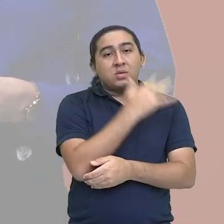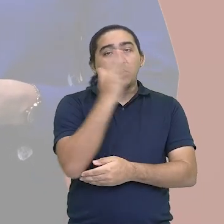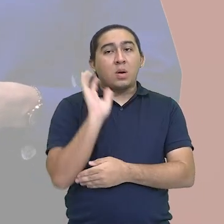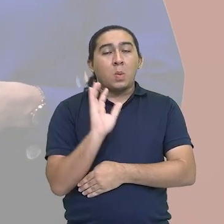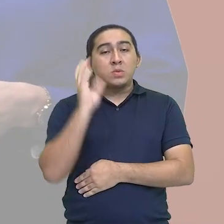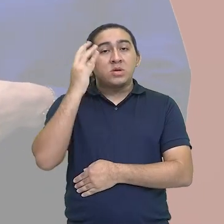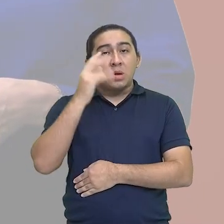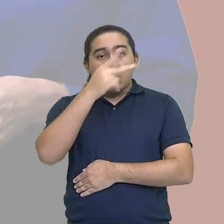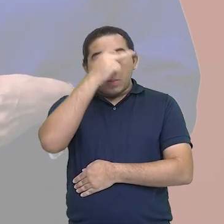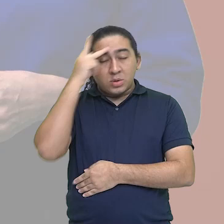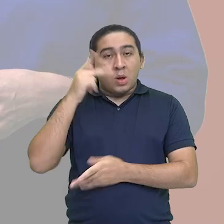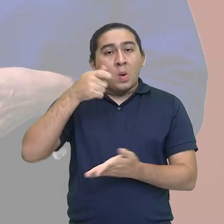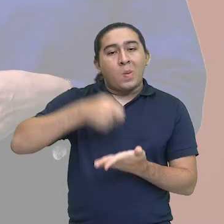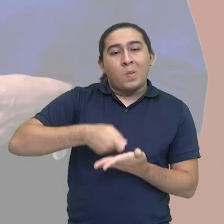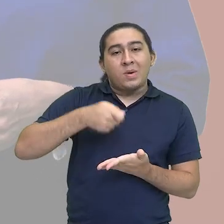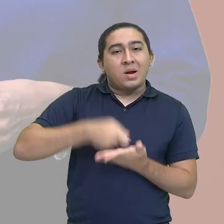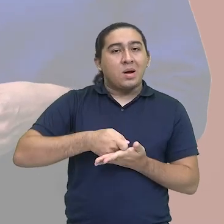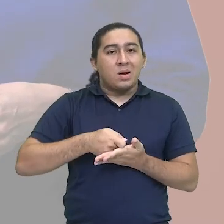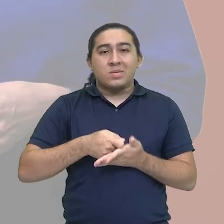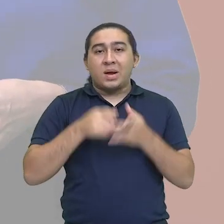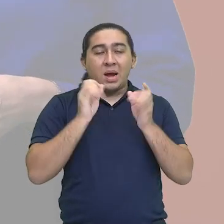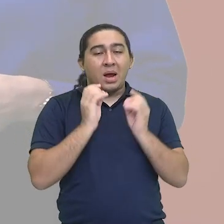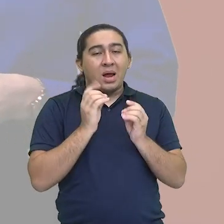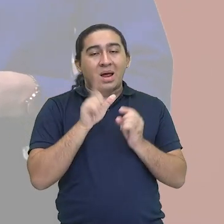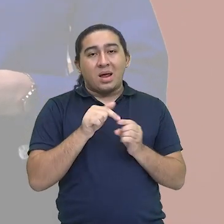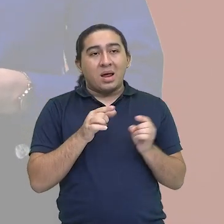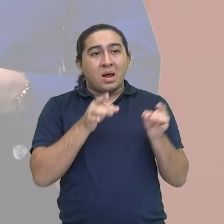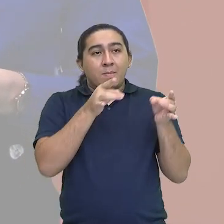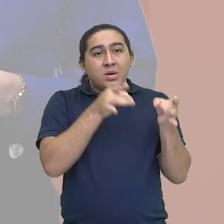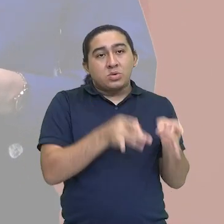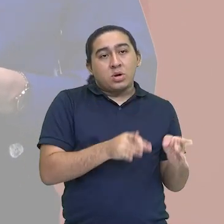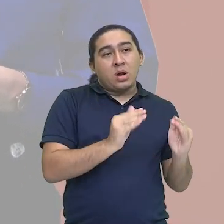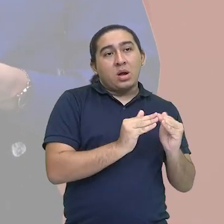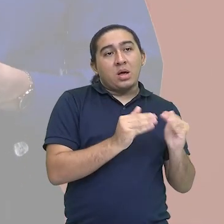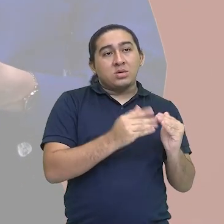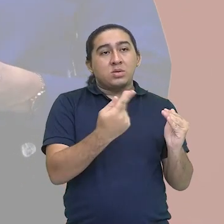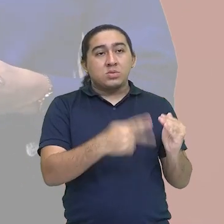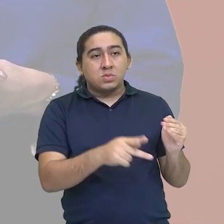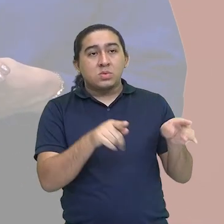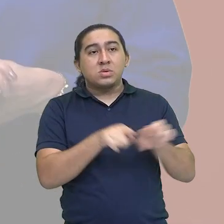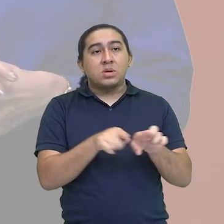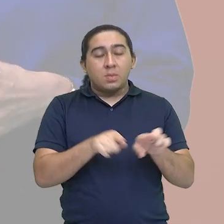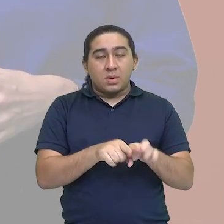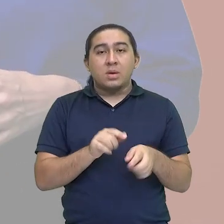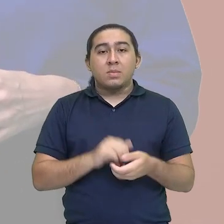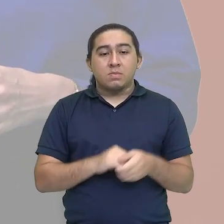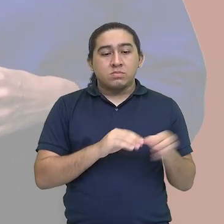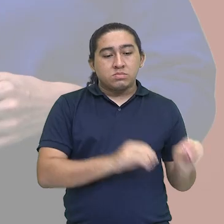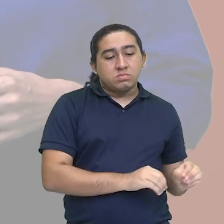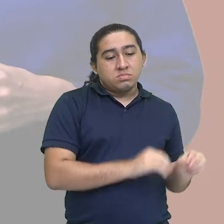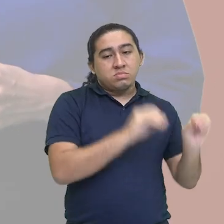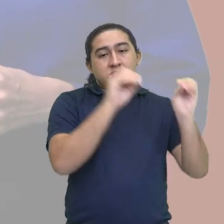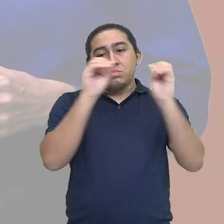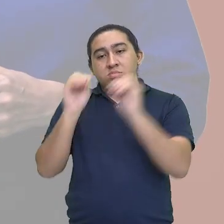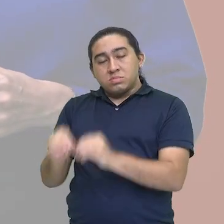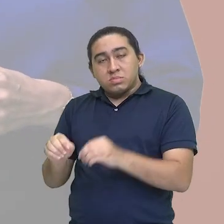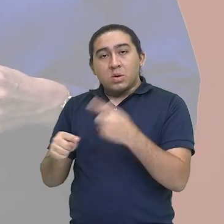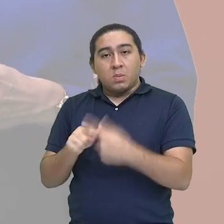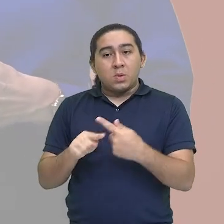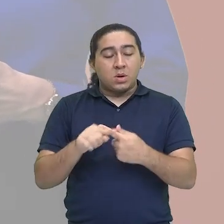são forçadas a deixar as suas casas, o seu local de origem, por conta dessas